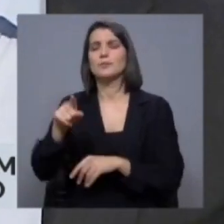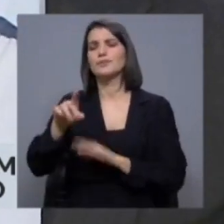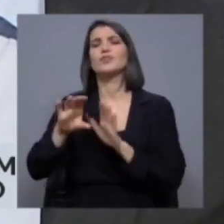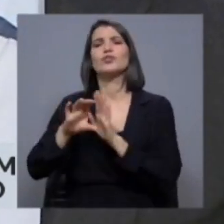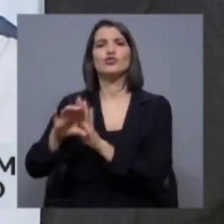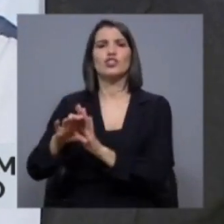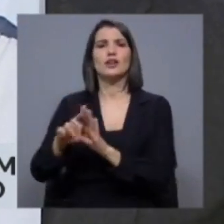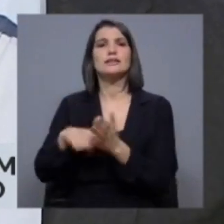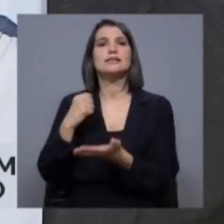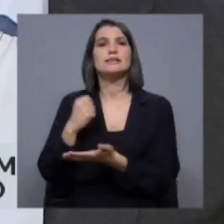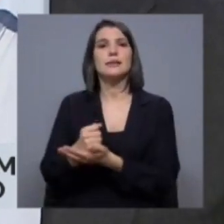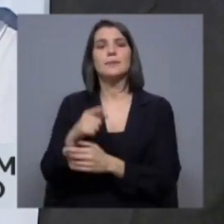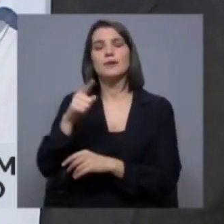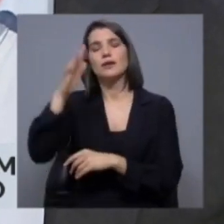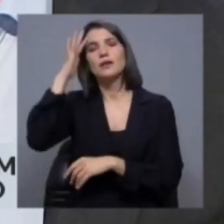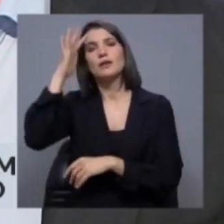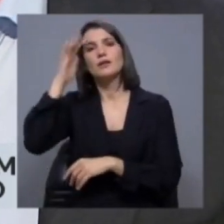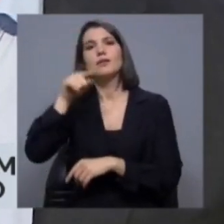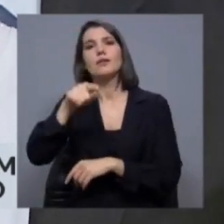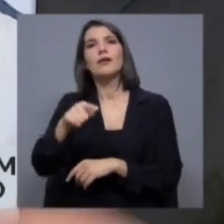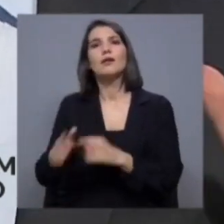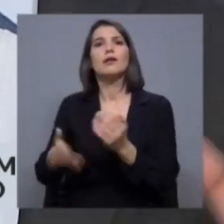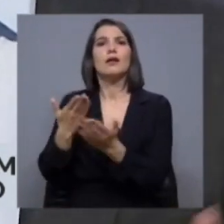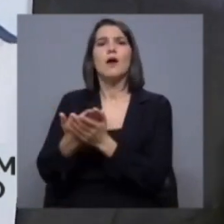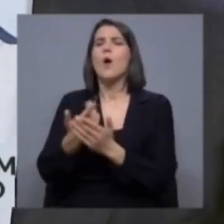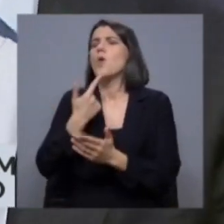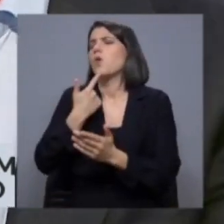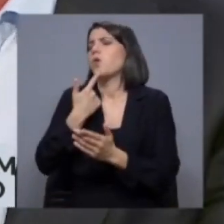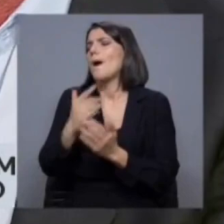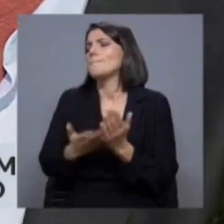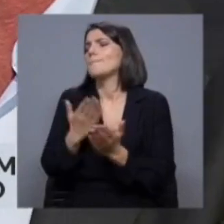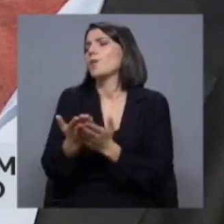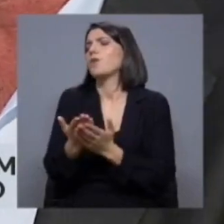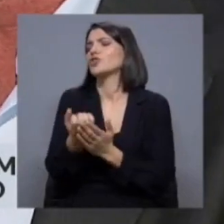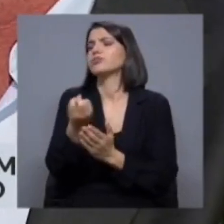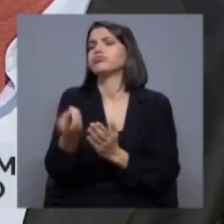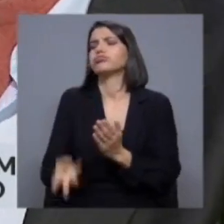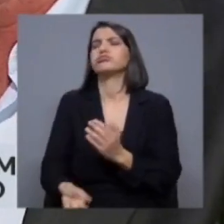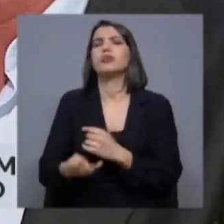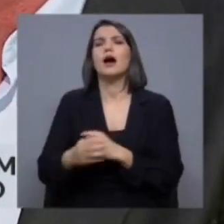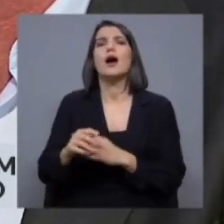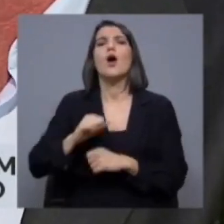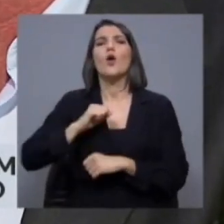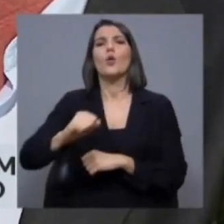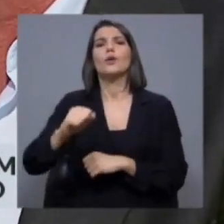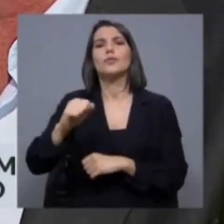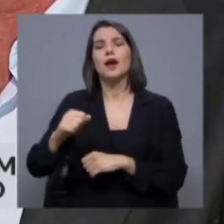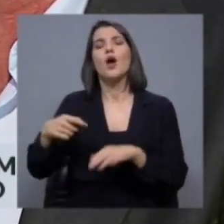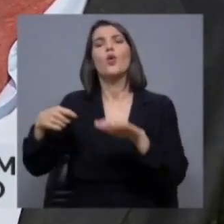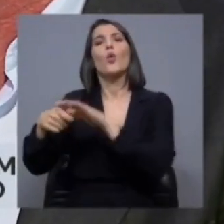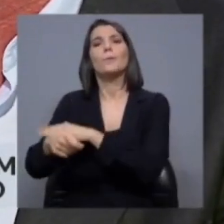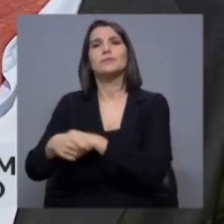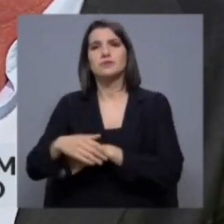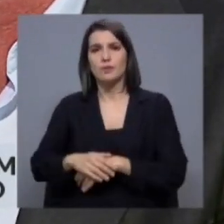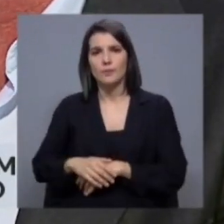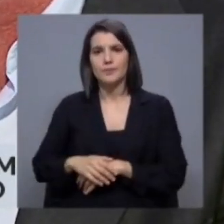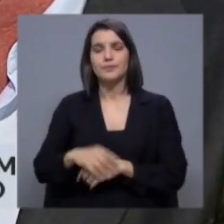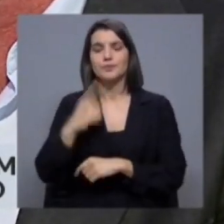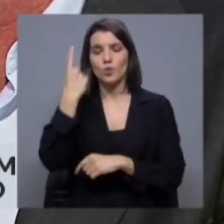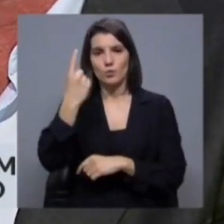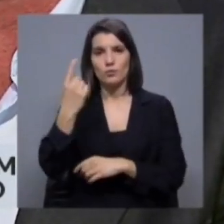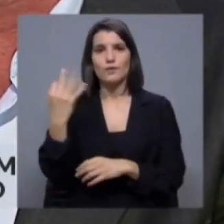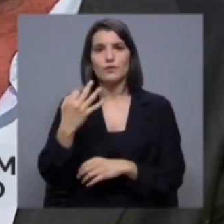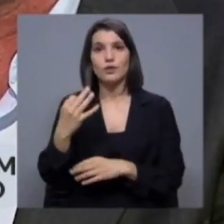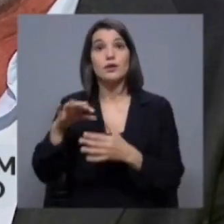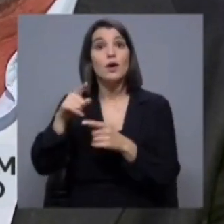chega tem que ser para a teoria do que apresentou muitas propostas de combate à concorrência enquanto uma delas consiste na criação